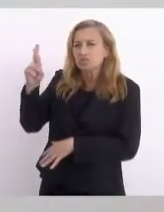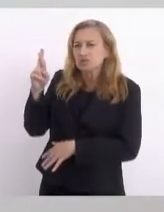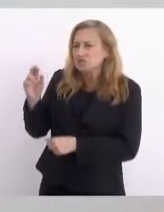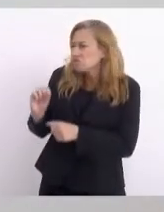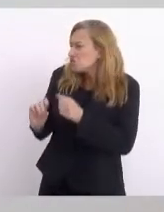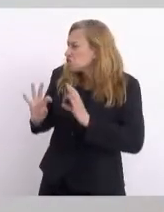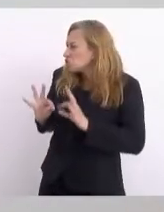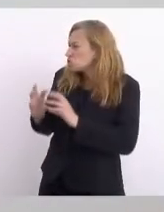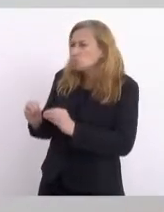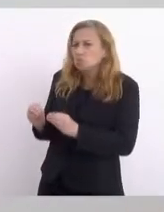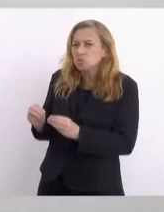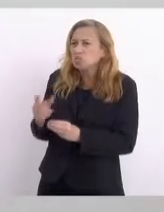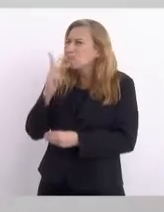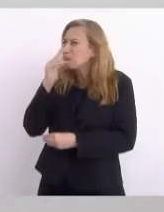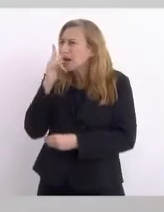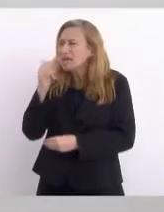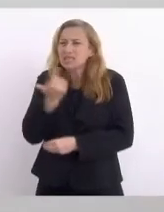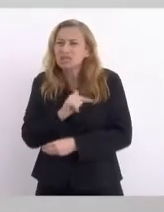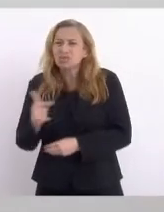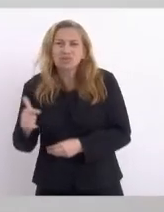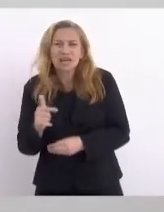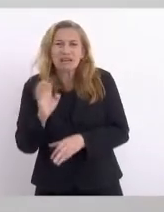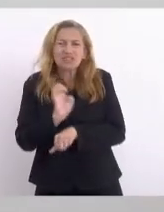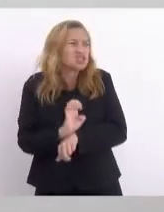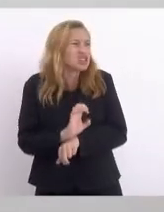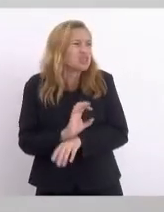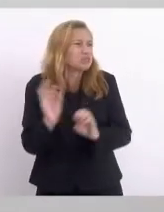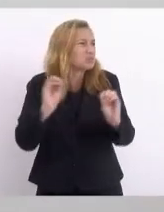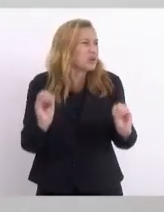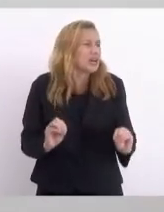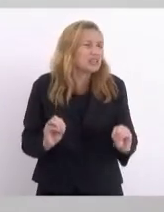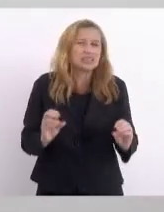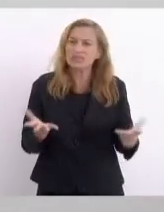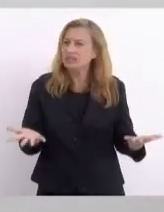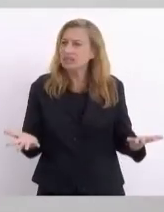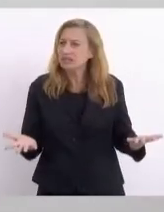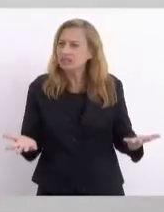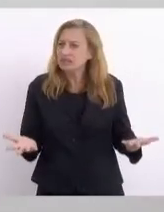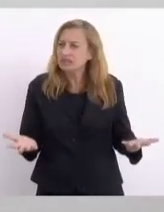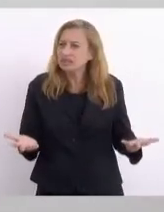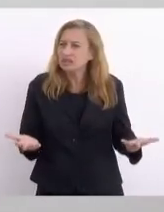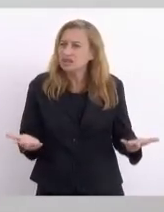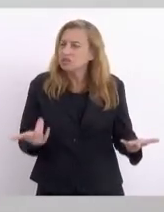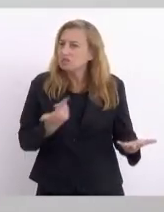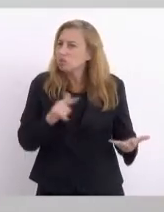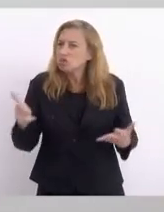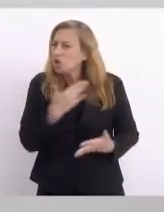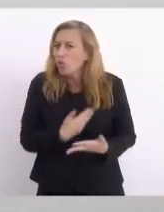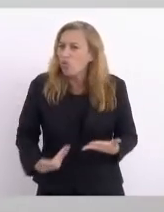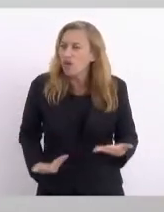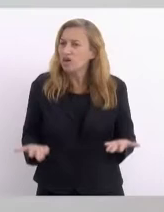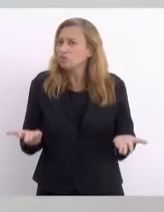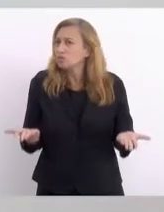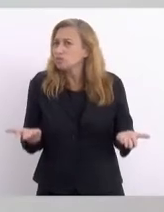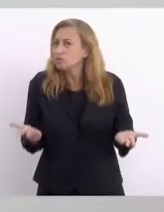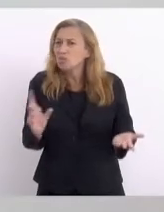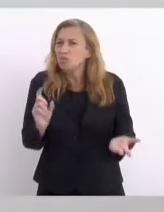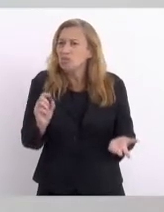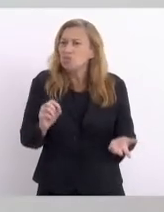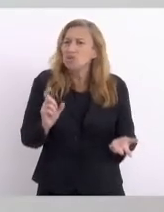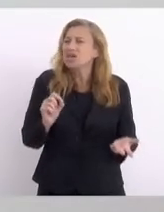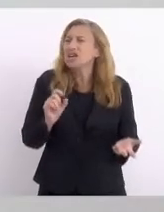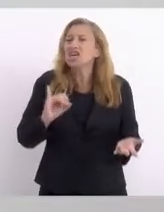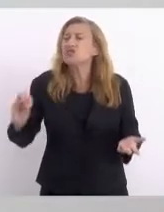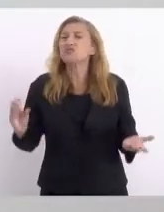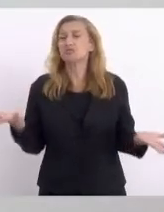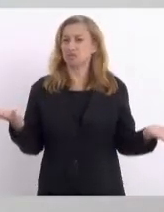quer, entende, parece que não existe Estado, parece que não existe governo. O que é isso? Então,